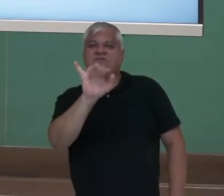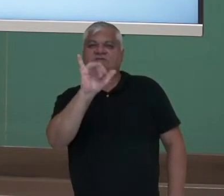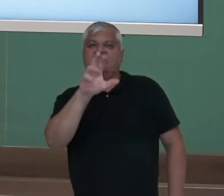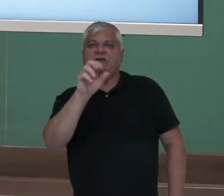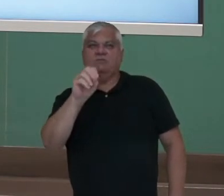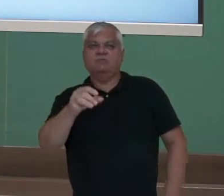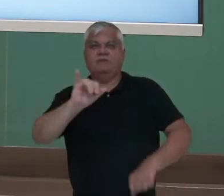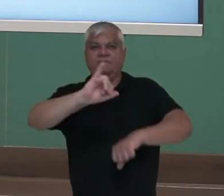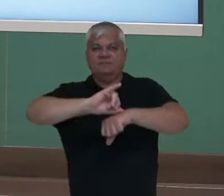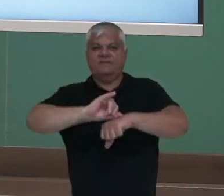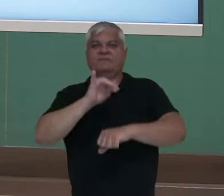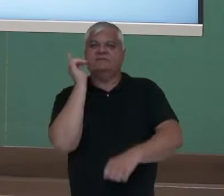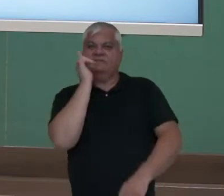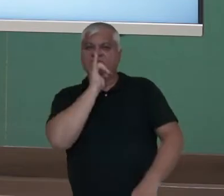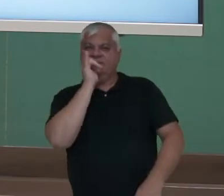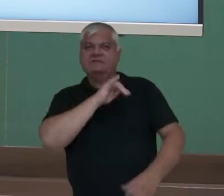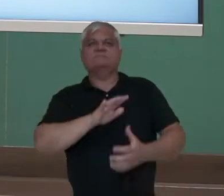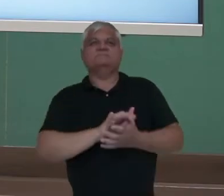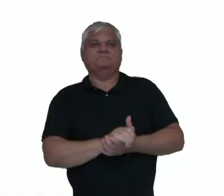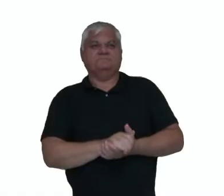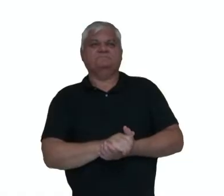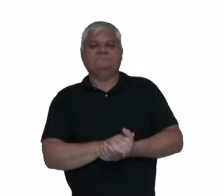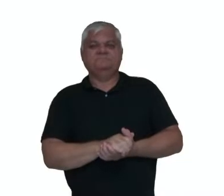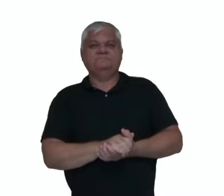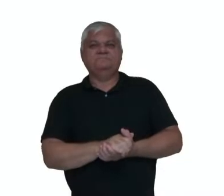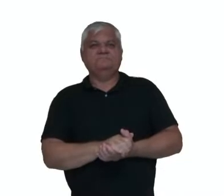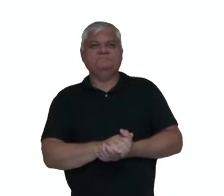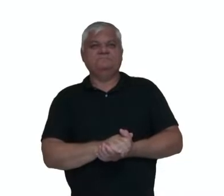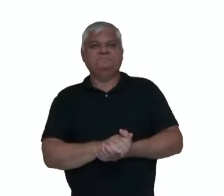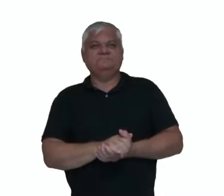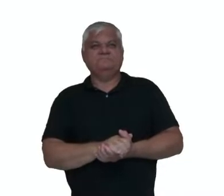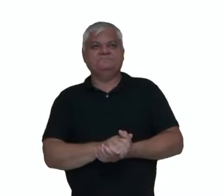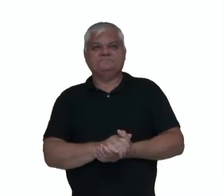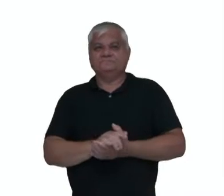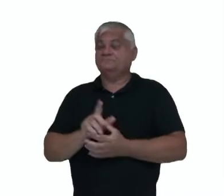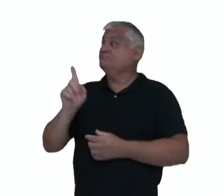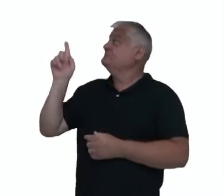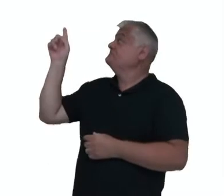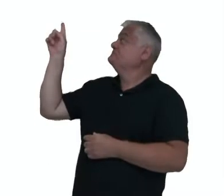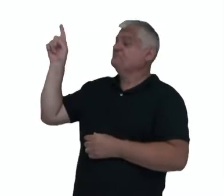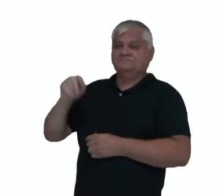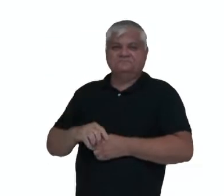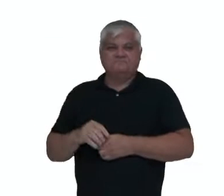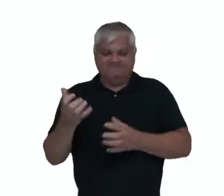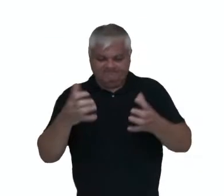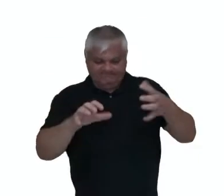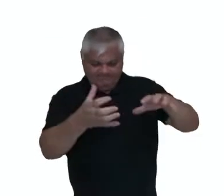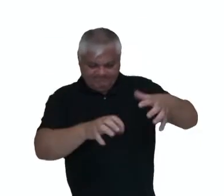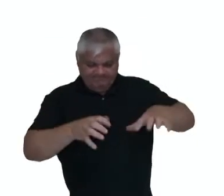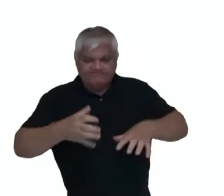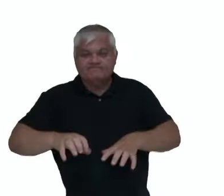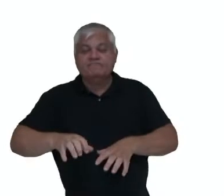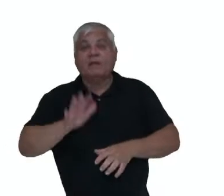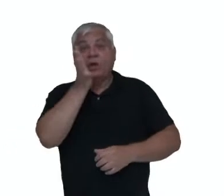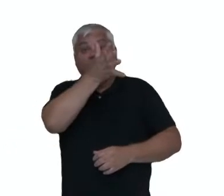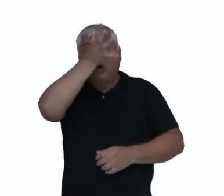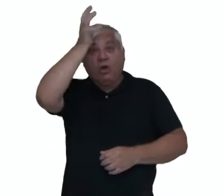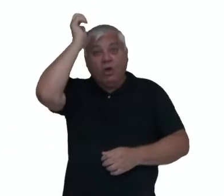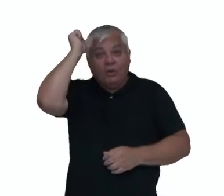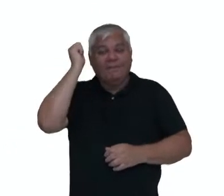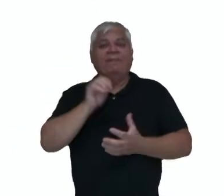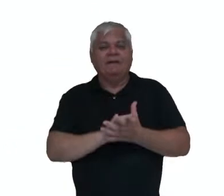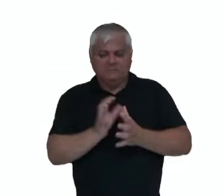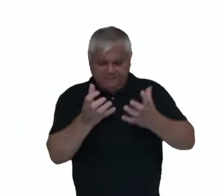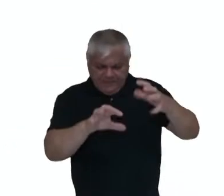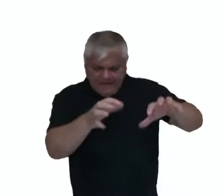Itália. Então aqui, ó, reflexos na cidade de Roma, essa maquete da reconstrução da cidade de Roma, né? Então a cidade de